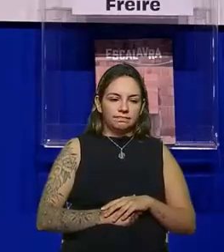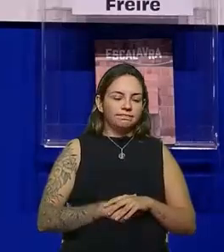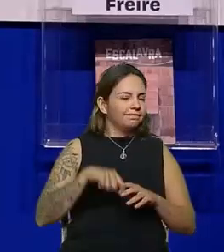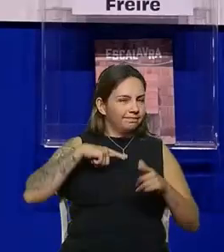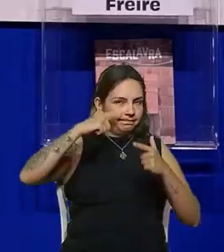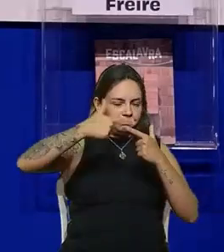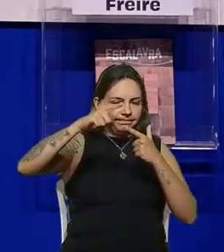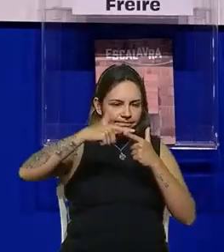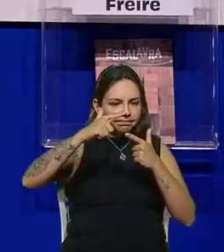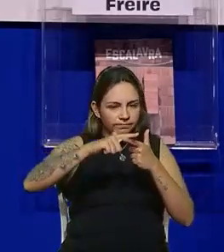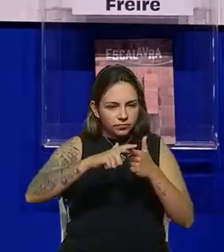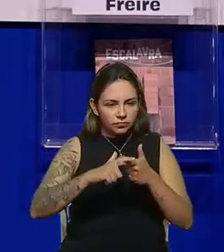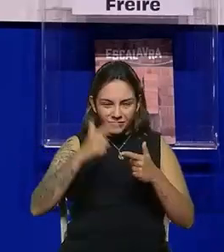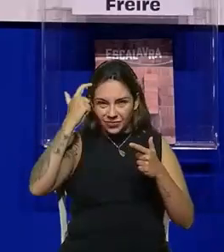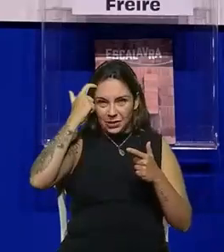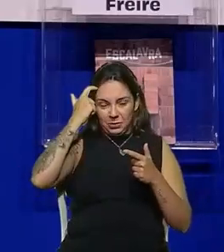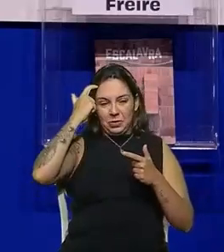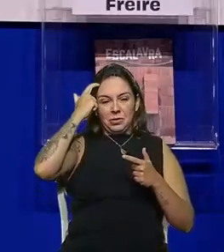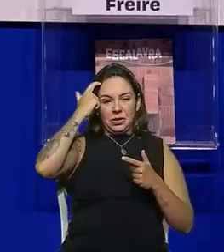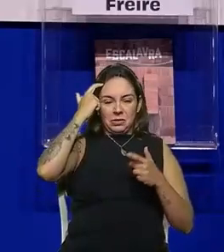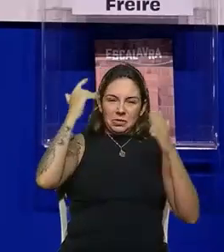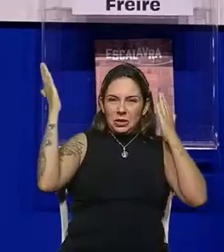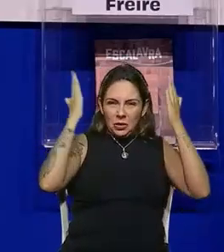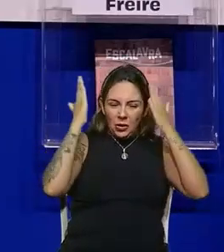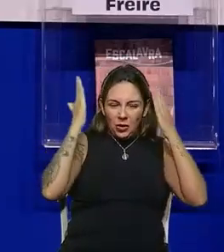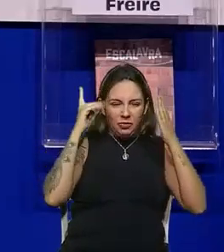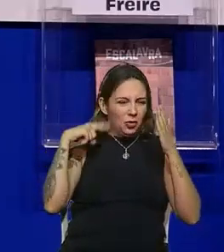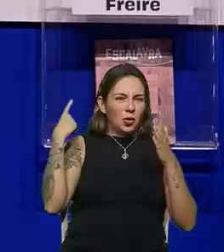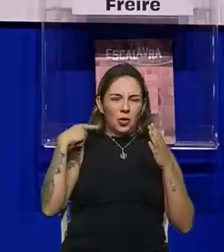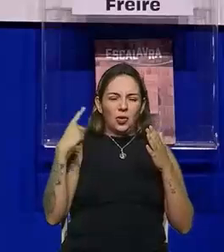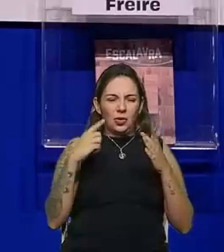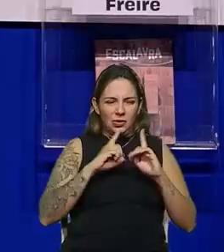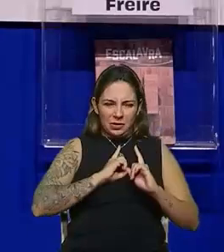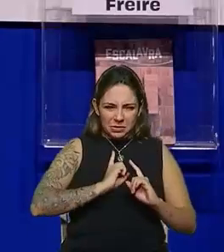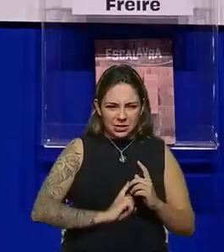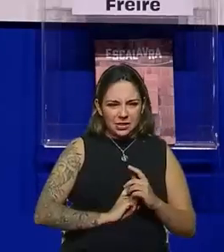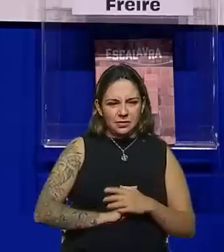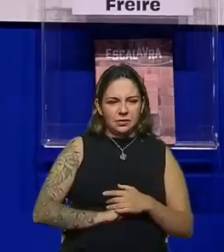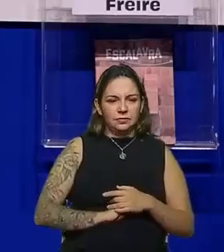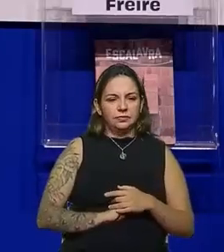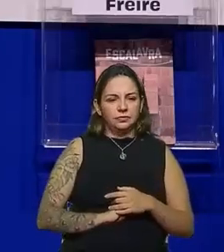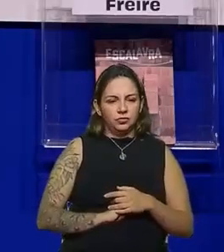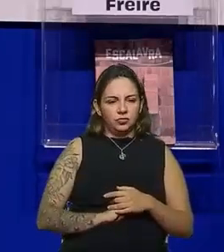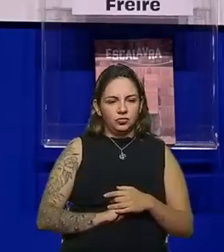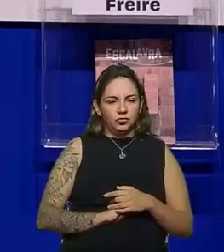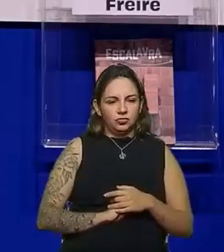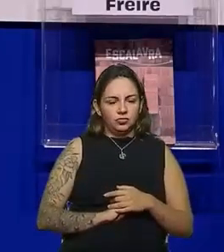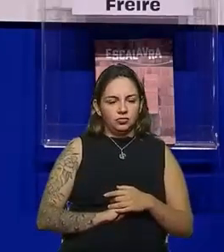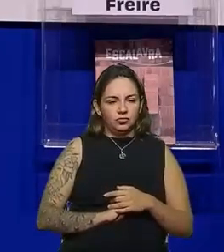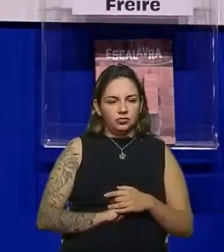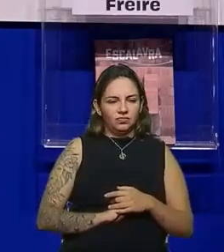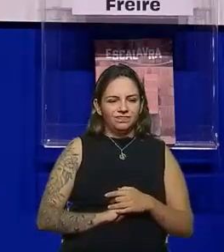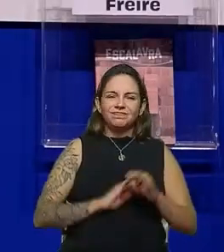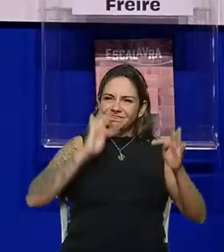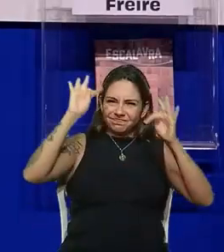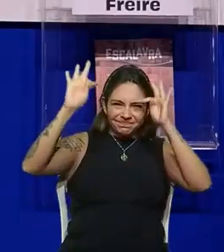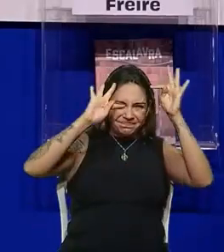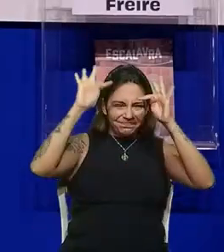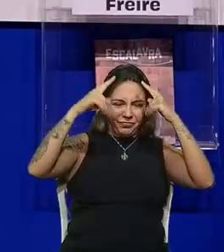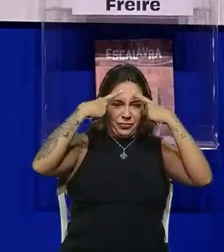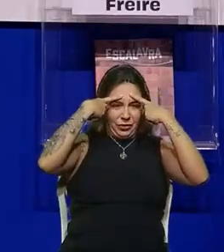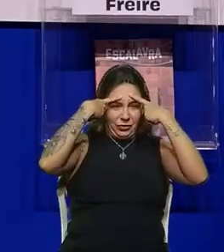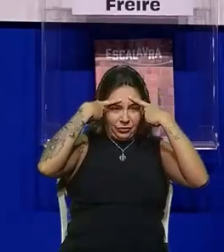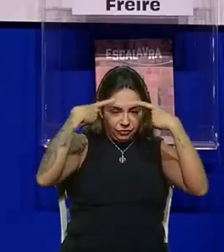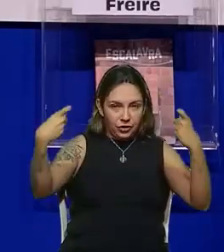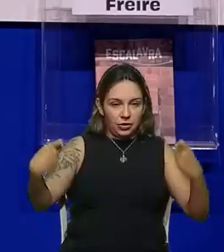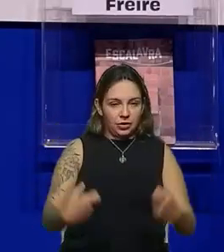graves problemas mentais, psicose maníaco-depressiva e tal, e foi submetido a tratamentos